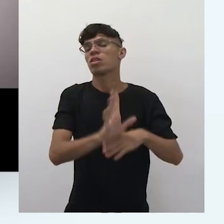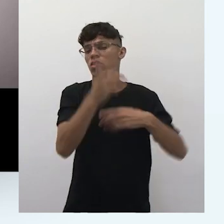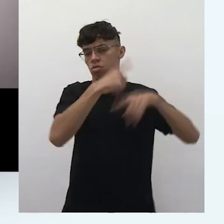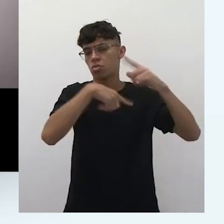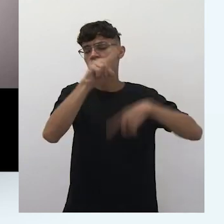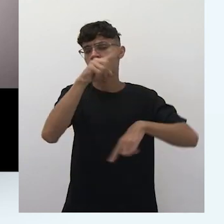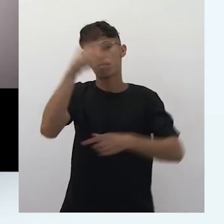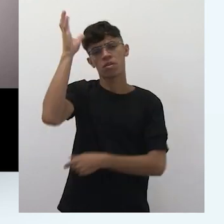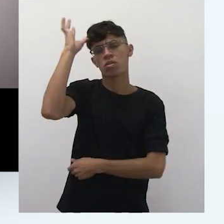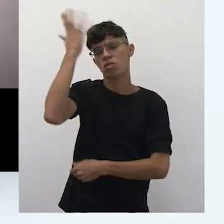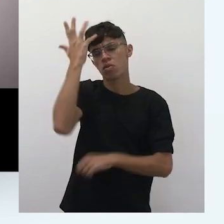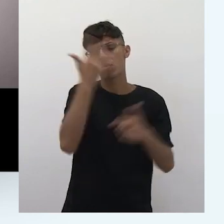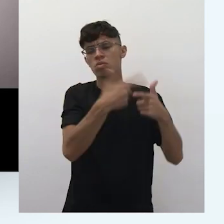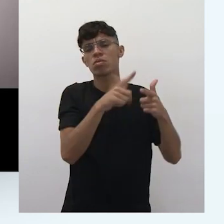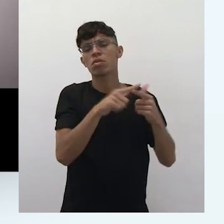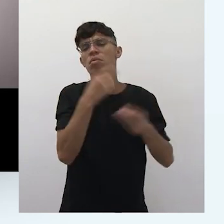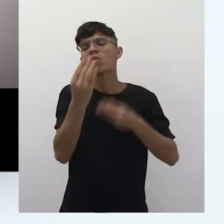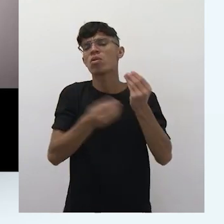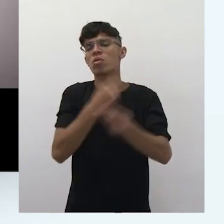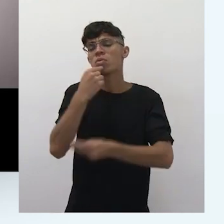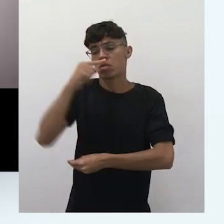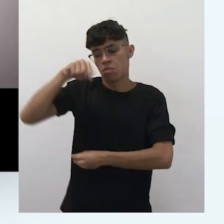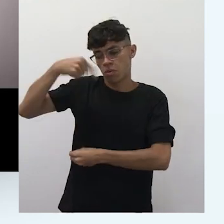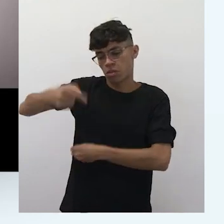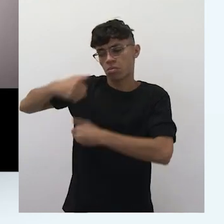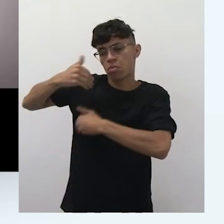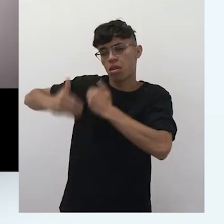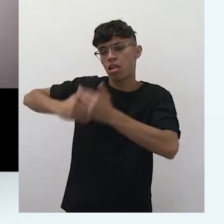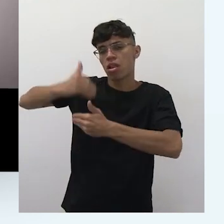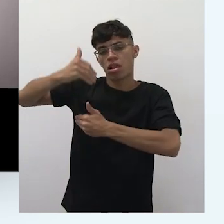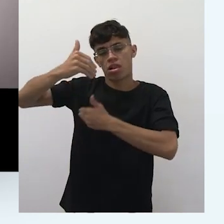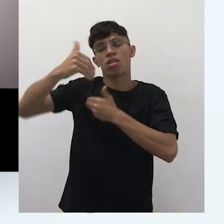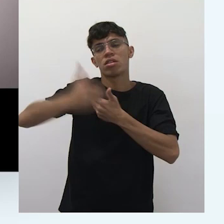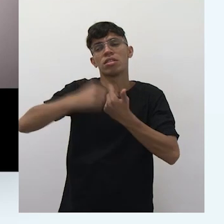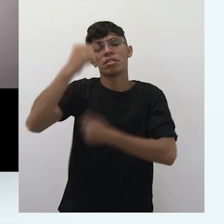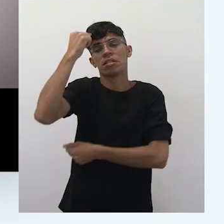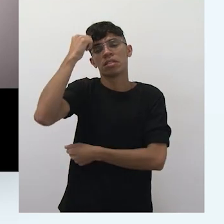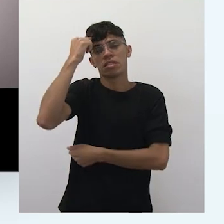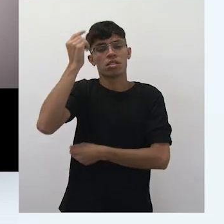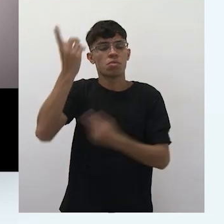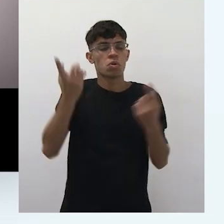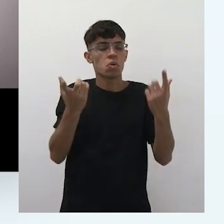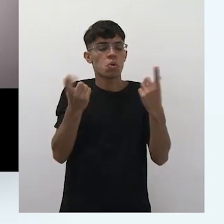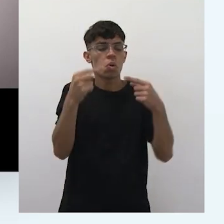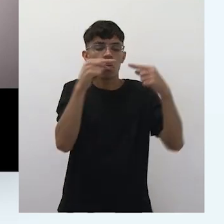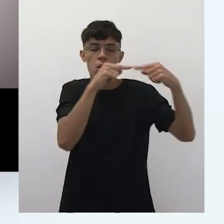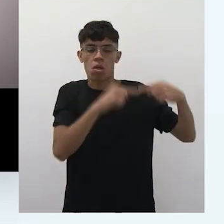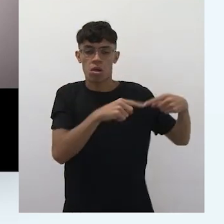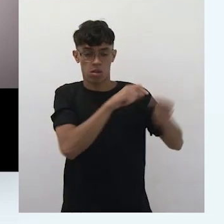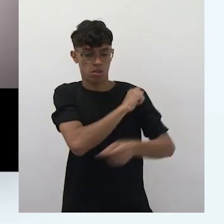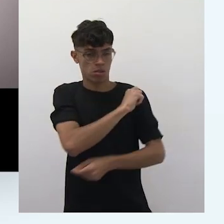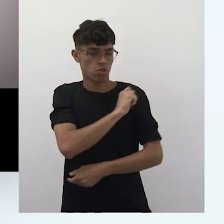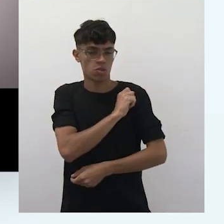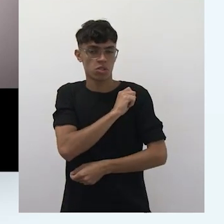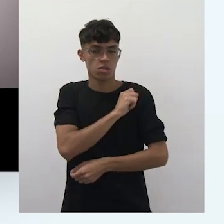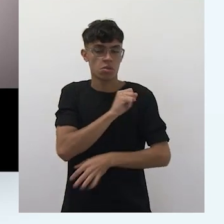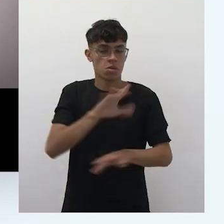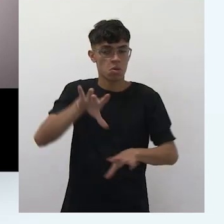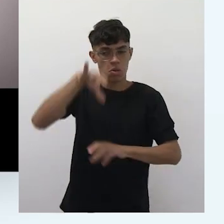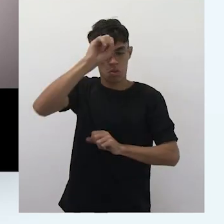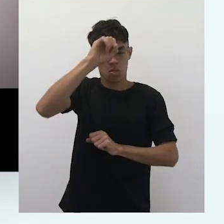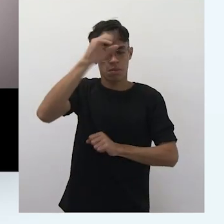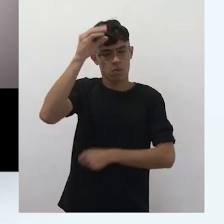superá-las. A partir daí, se instrumentalizam e se empoderam as estudantes e os estudantes com